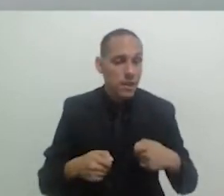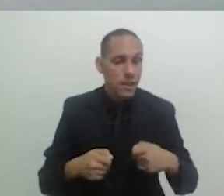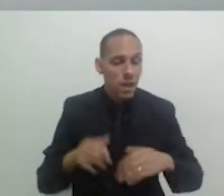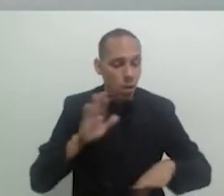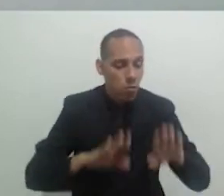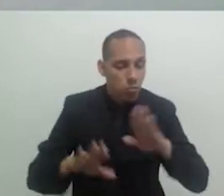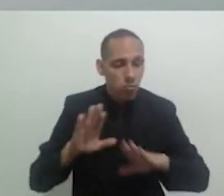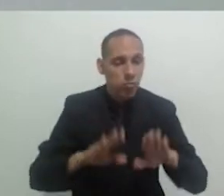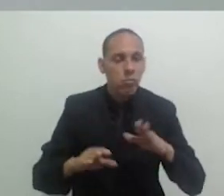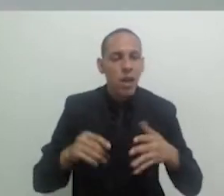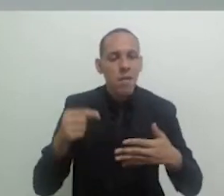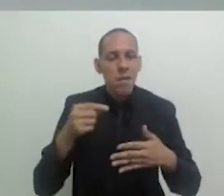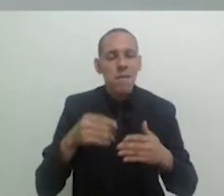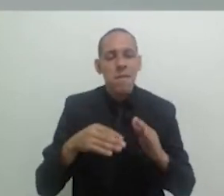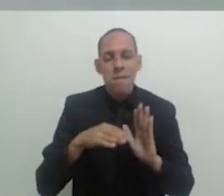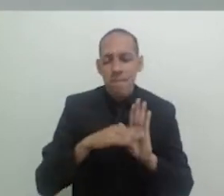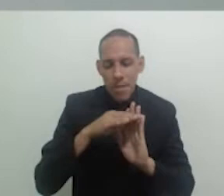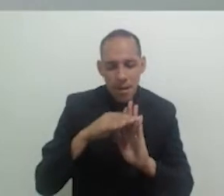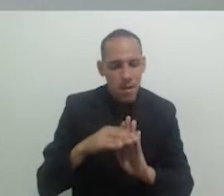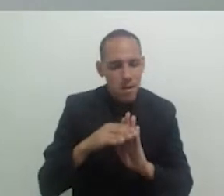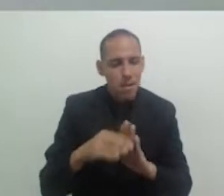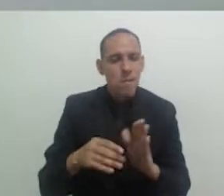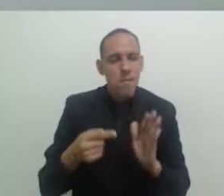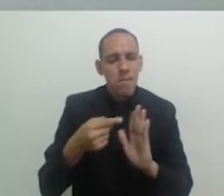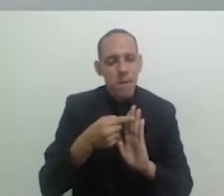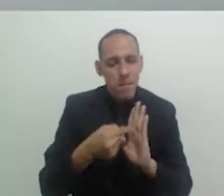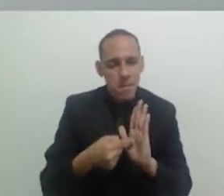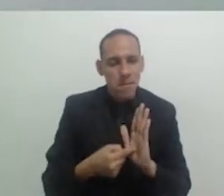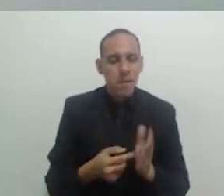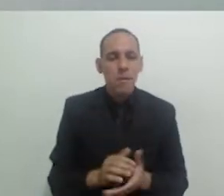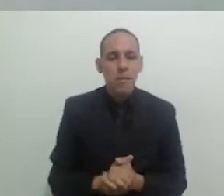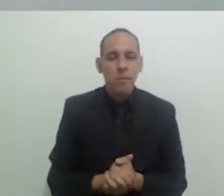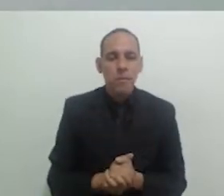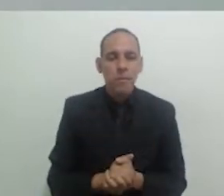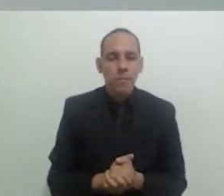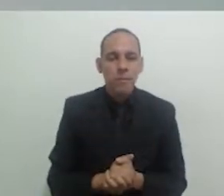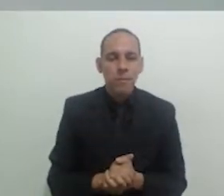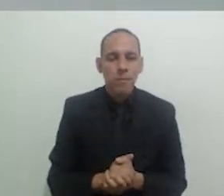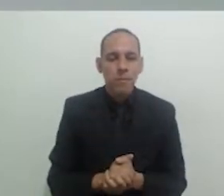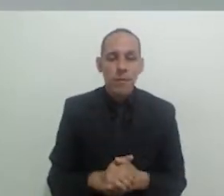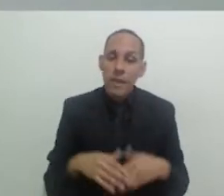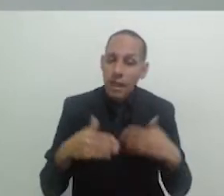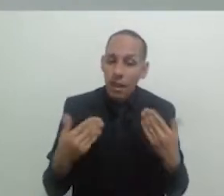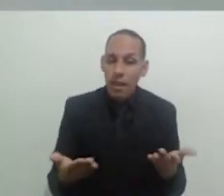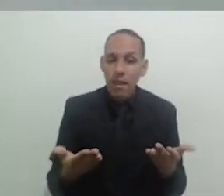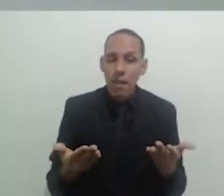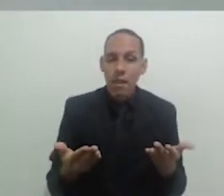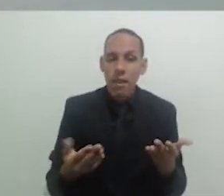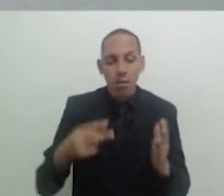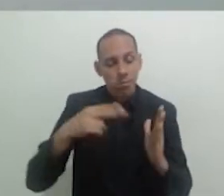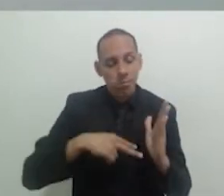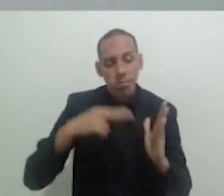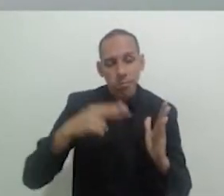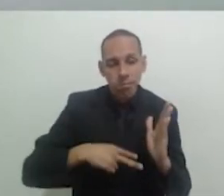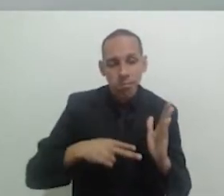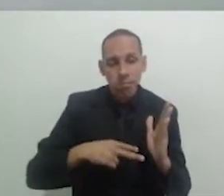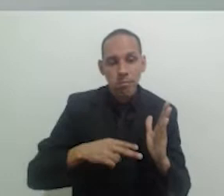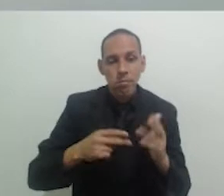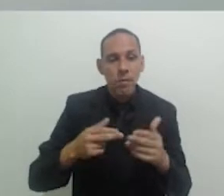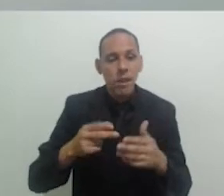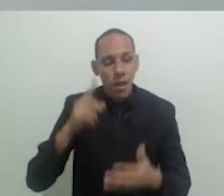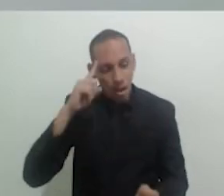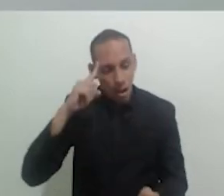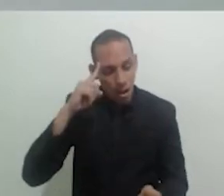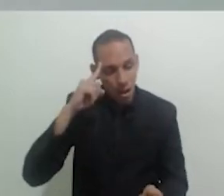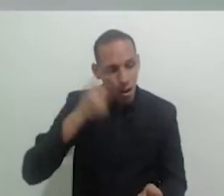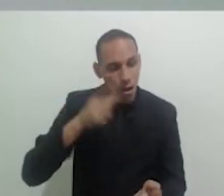prévia manifestação do responsável, bem assim a revisão da medida imposta de ofício ou a pedido da